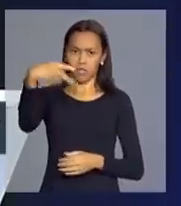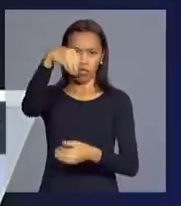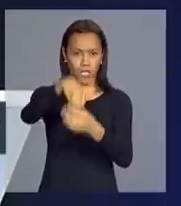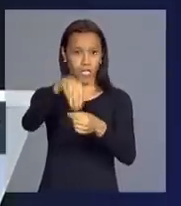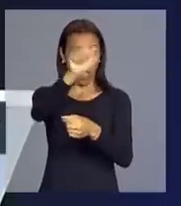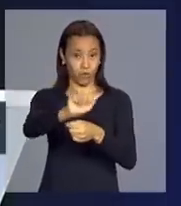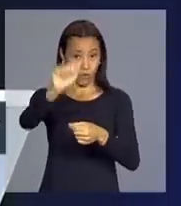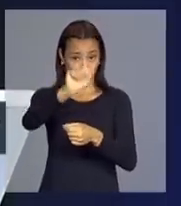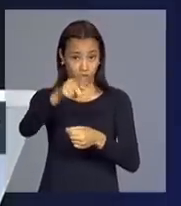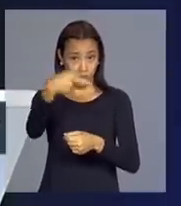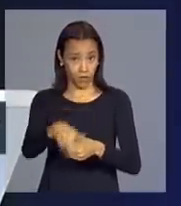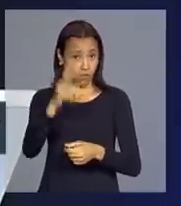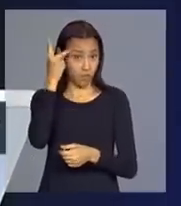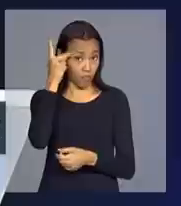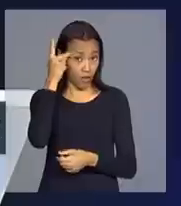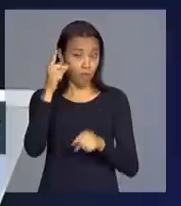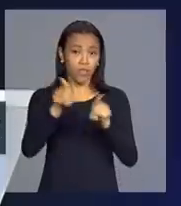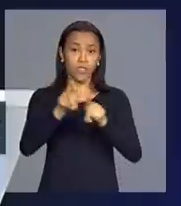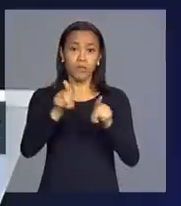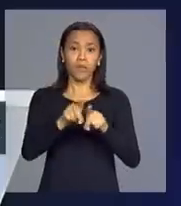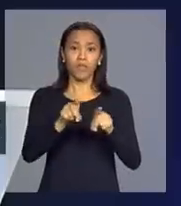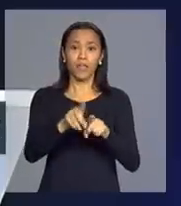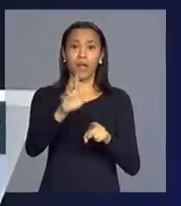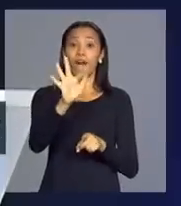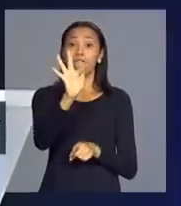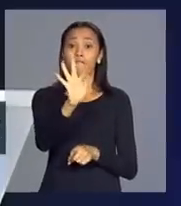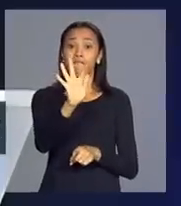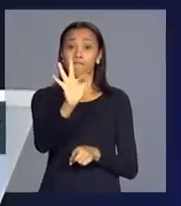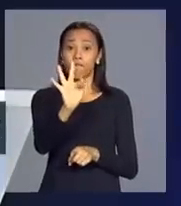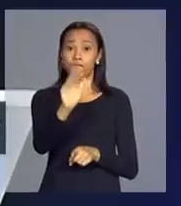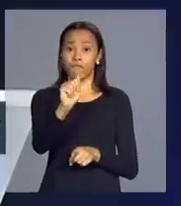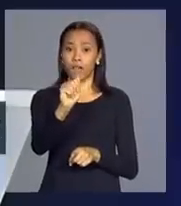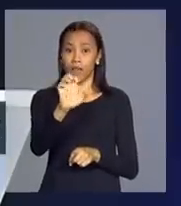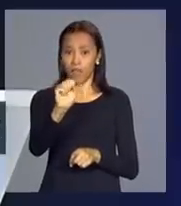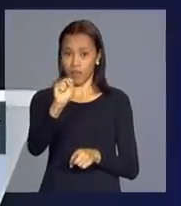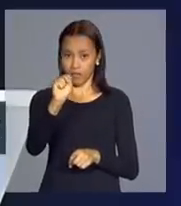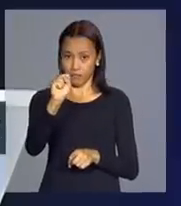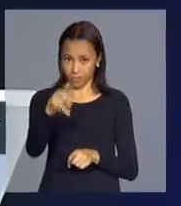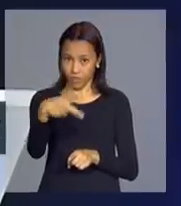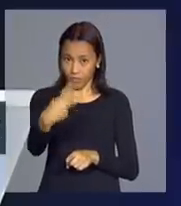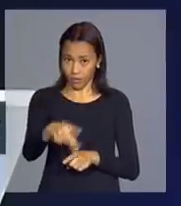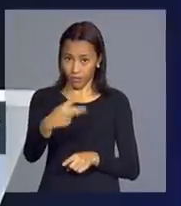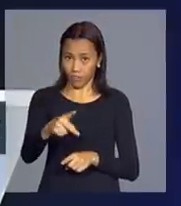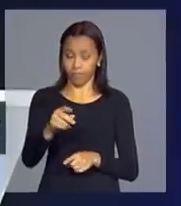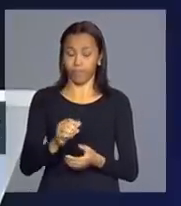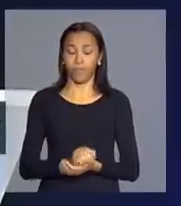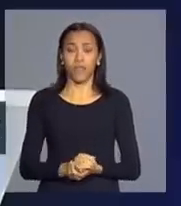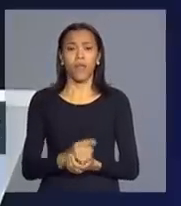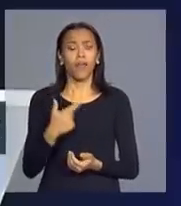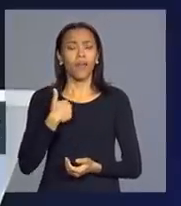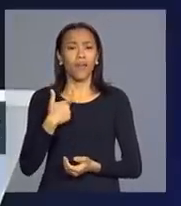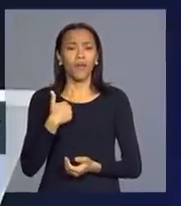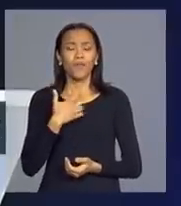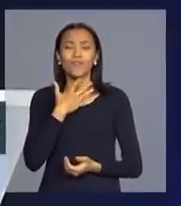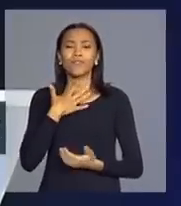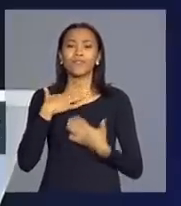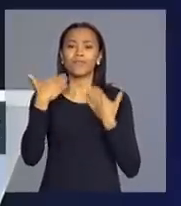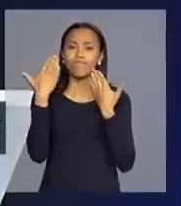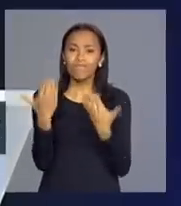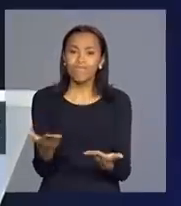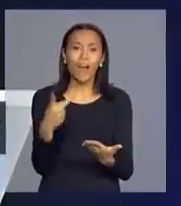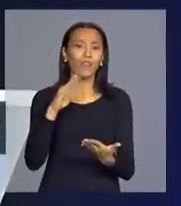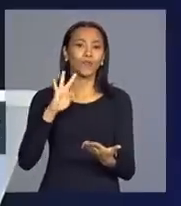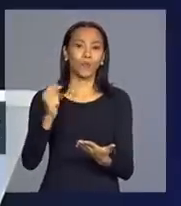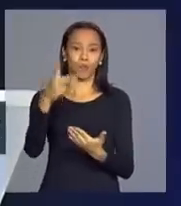Associação Comercial de São Paulo e da Federação das Associações Comerciais. Eu desejo a todos os